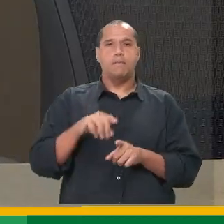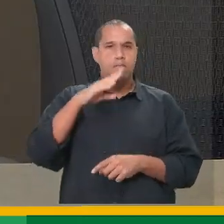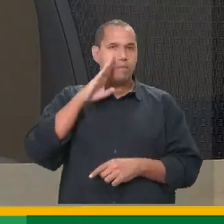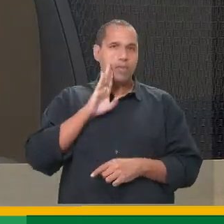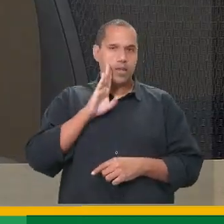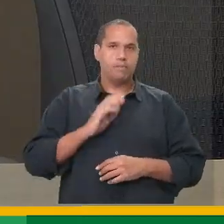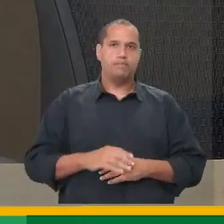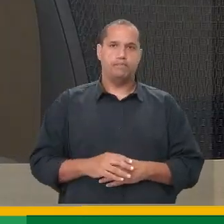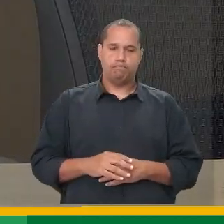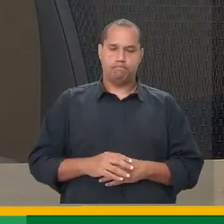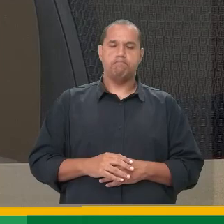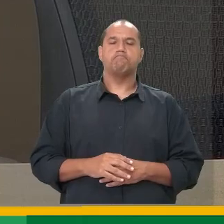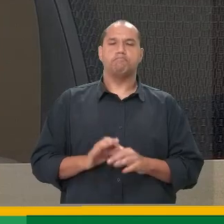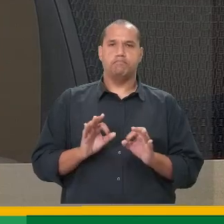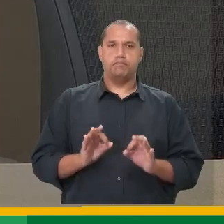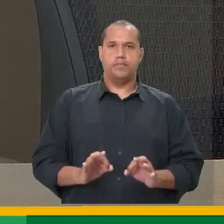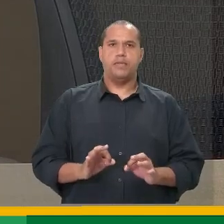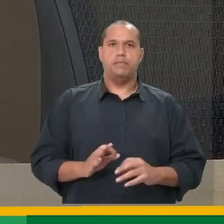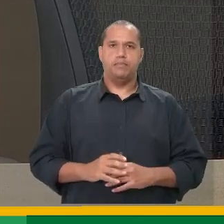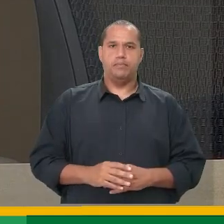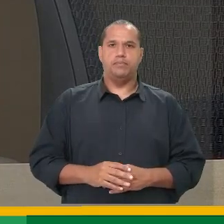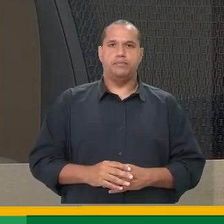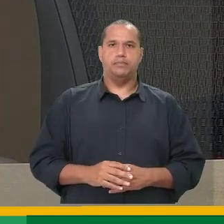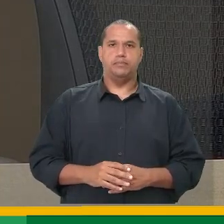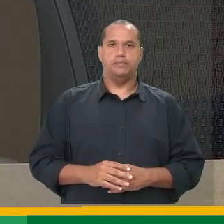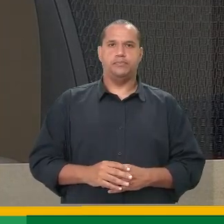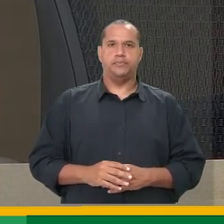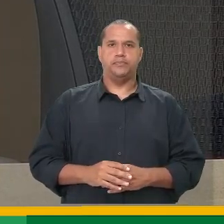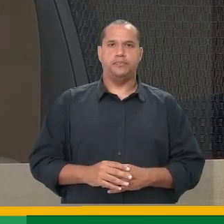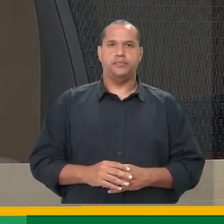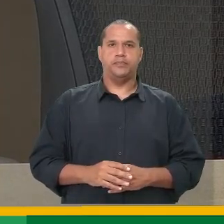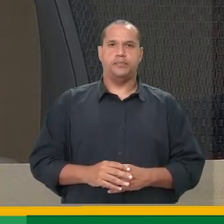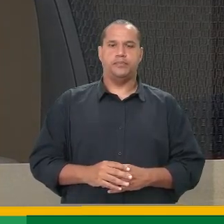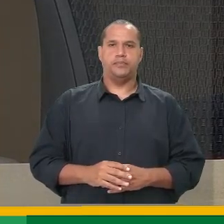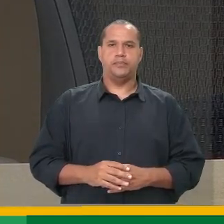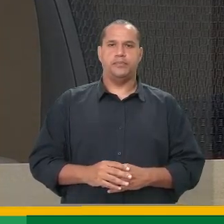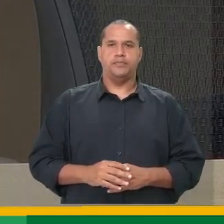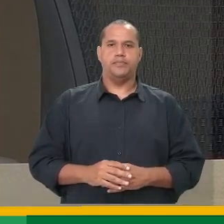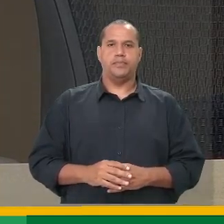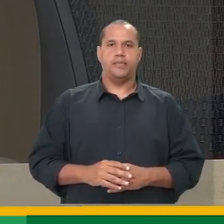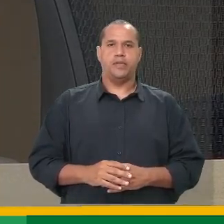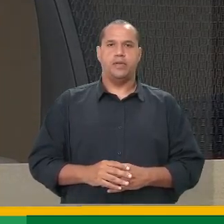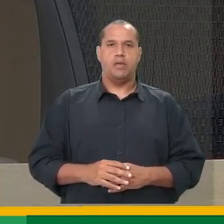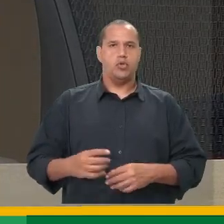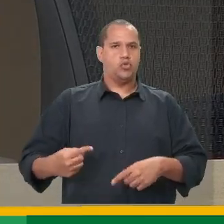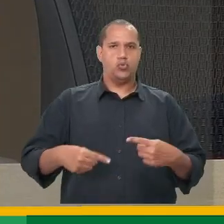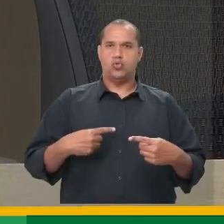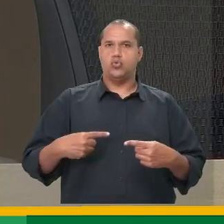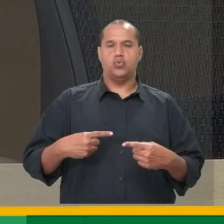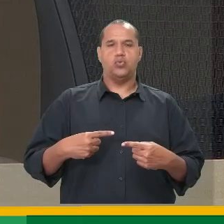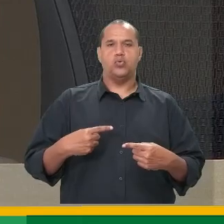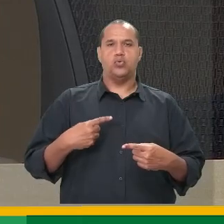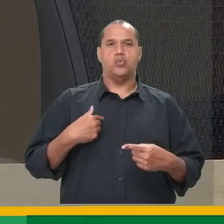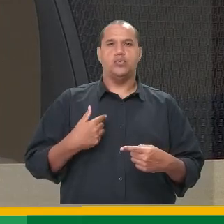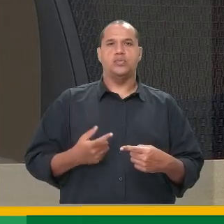perfeitamente então vistas suspenso a discussão de